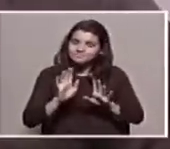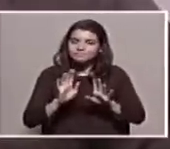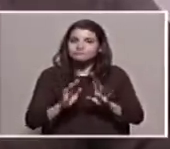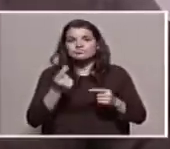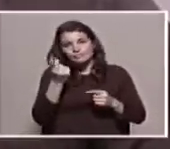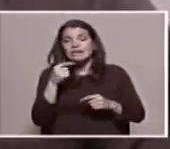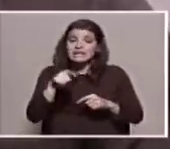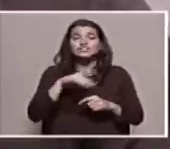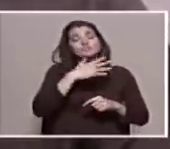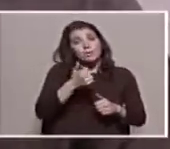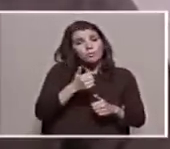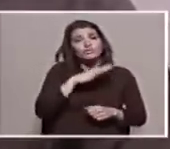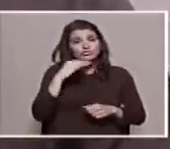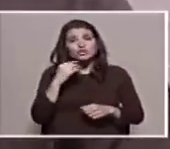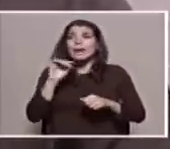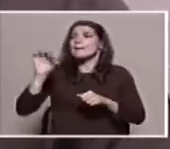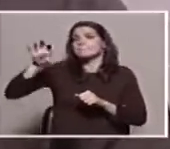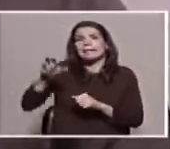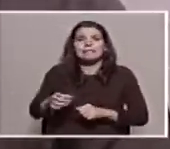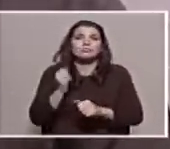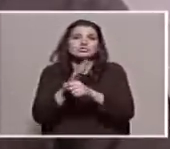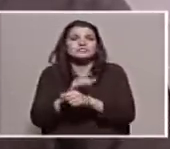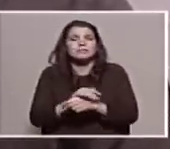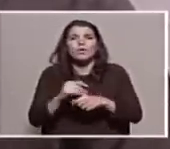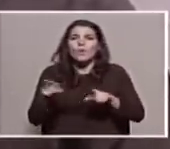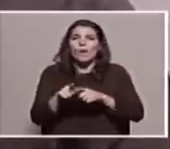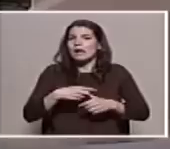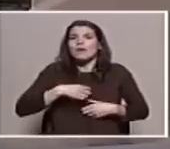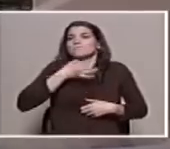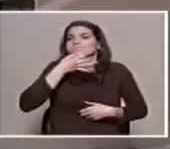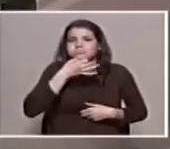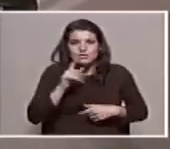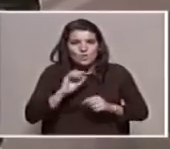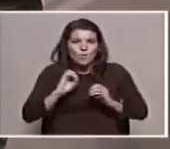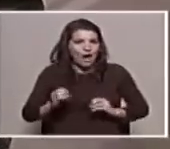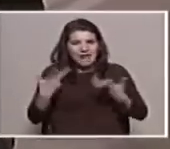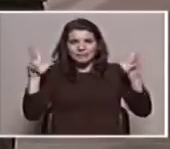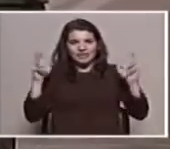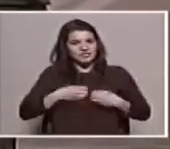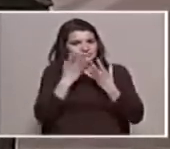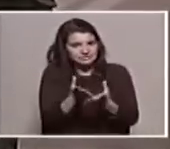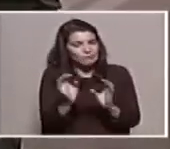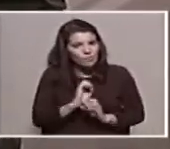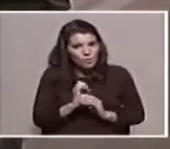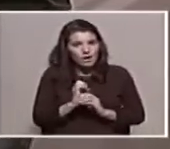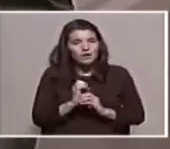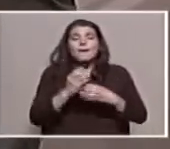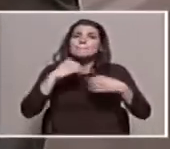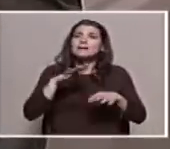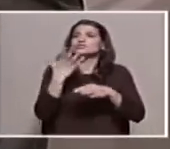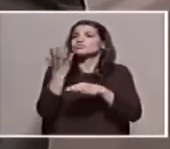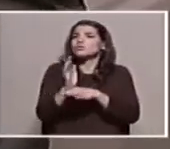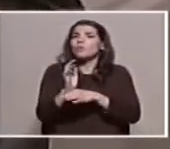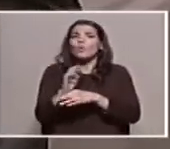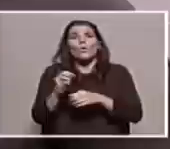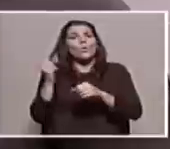calhar para ou é bom para países onde realmente a liberdade de expressão é extrema mas para países se calhar como